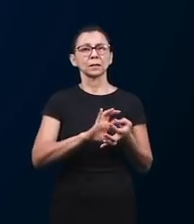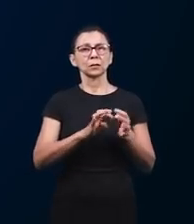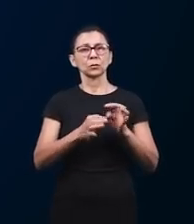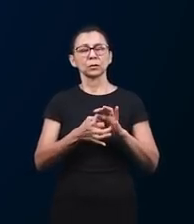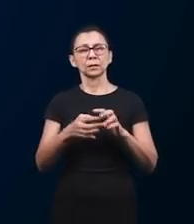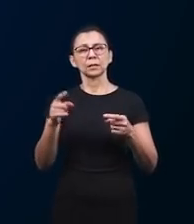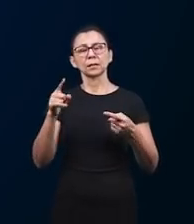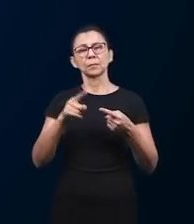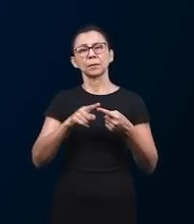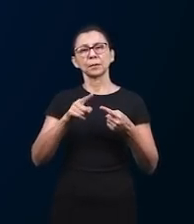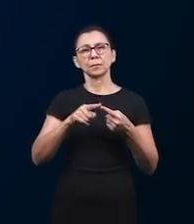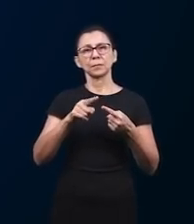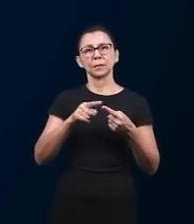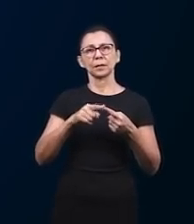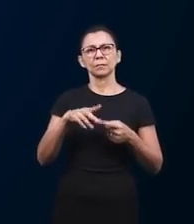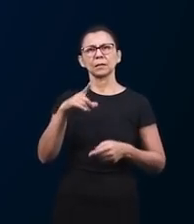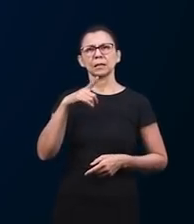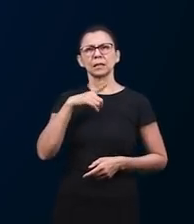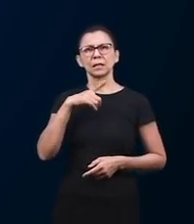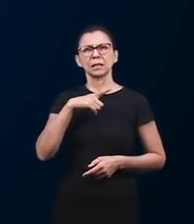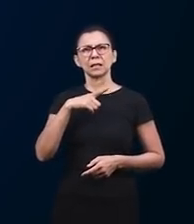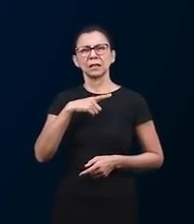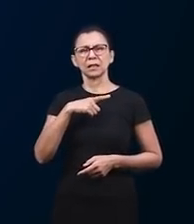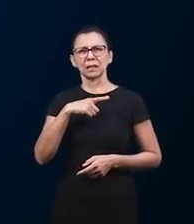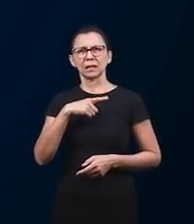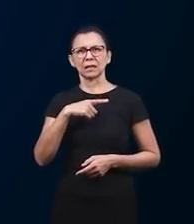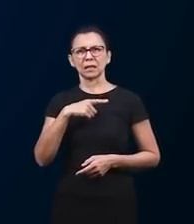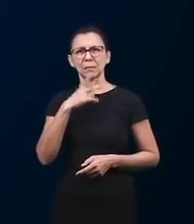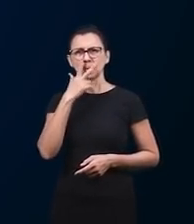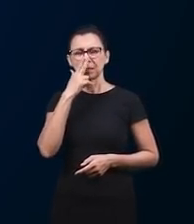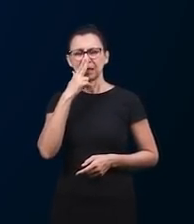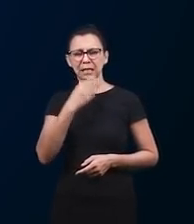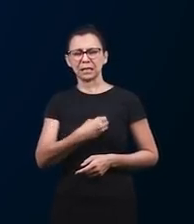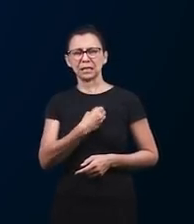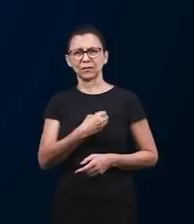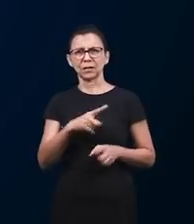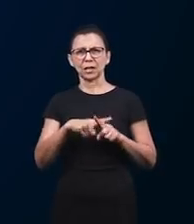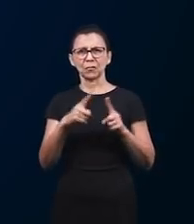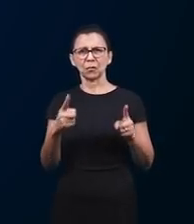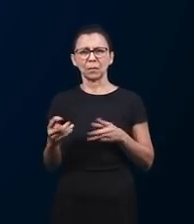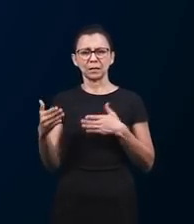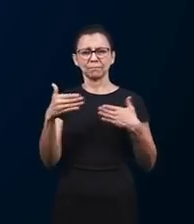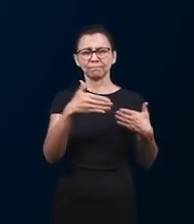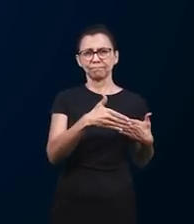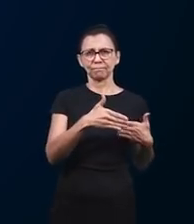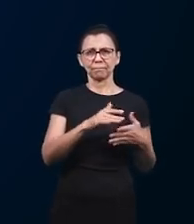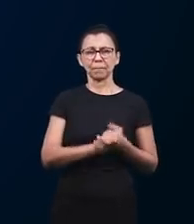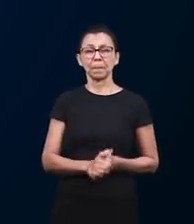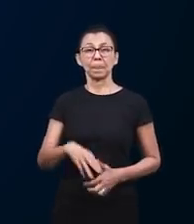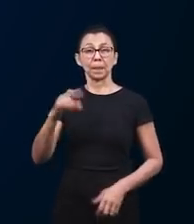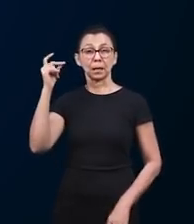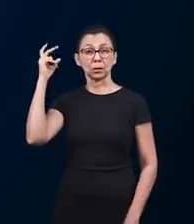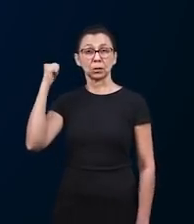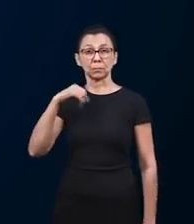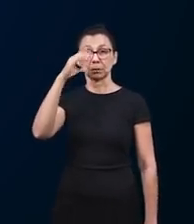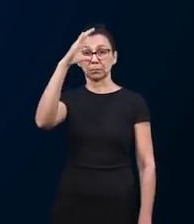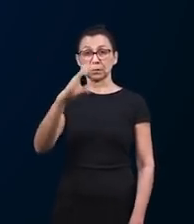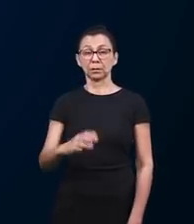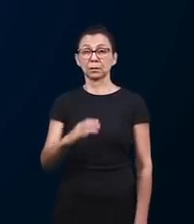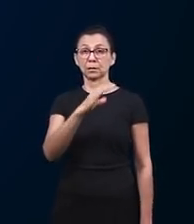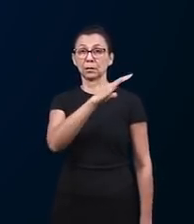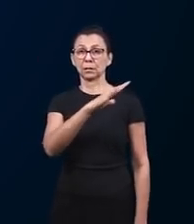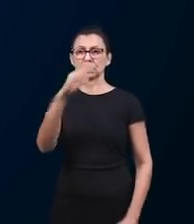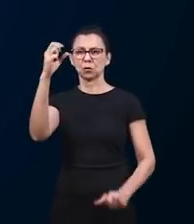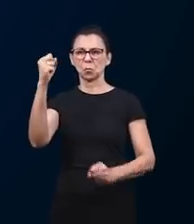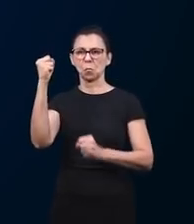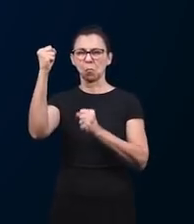primeira, tens o nome de que vives e estás morto, porque a igreja da época, a igreja católica, ela tinha toda a grandeza, o poder e a